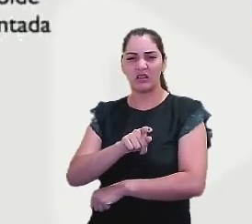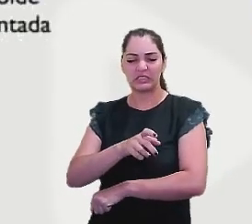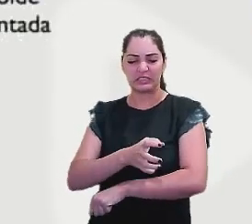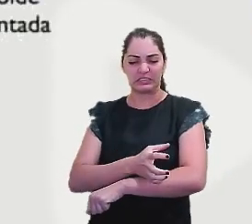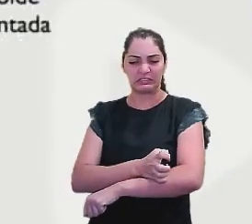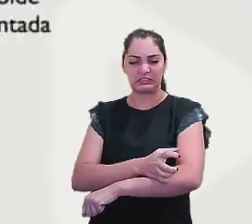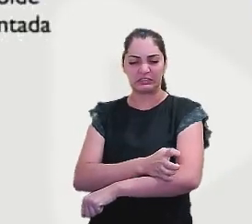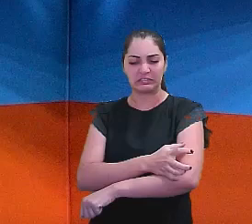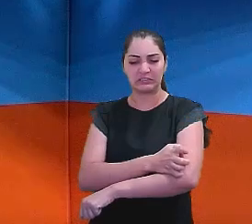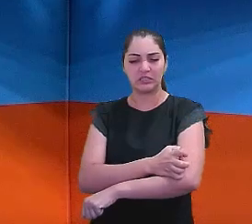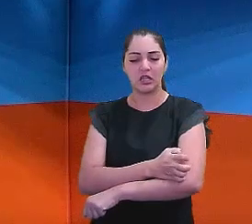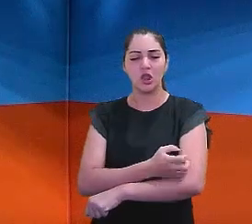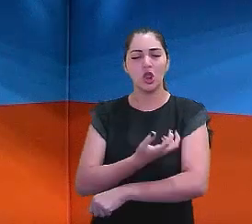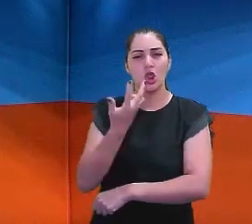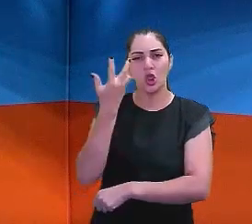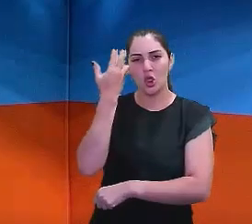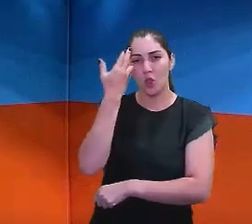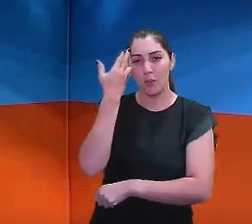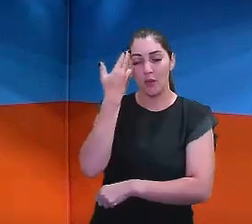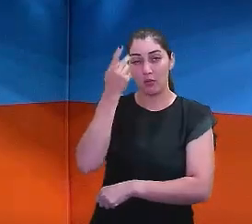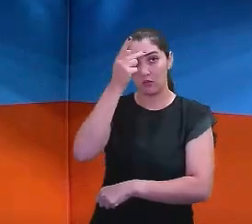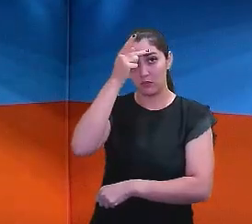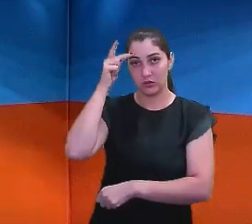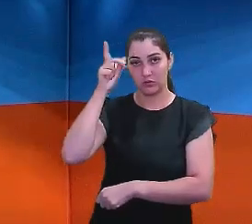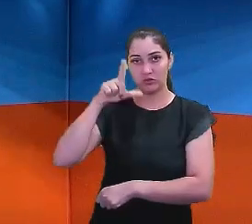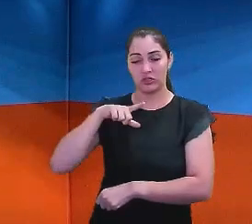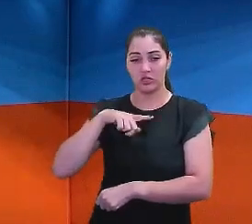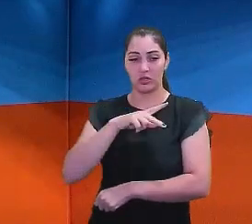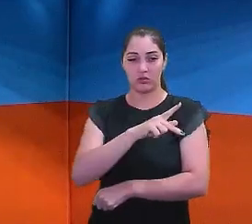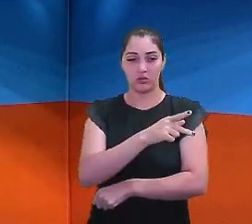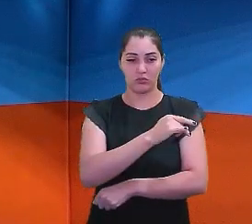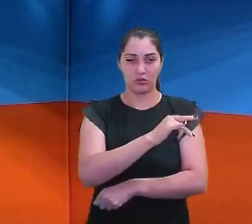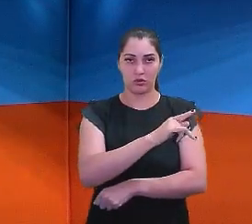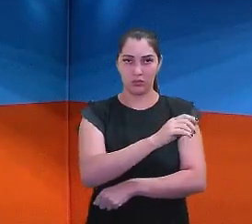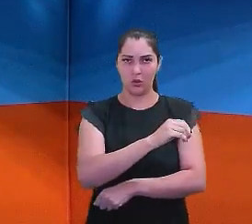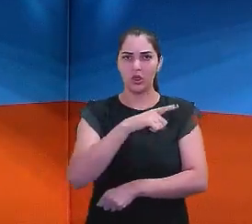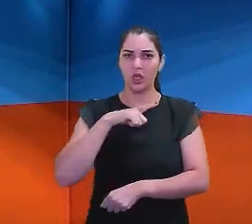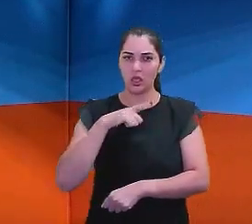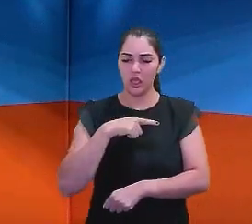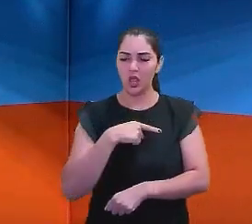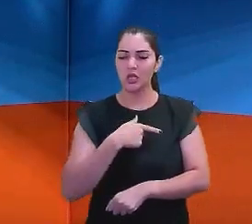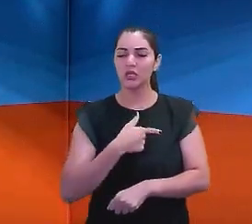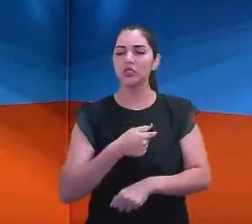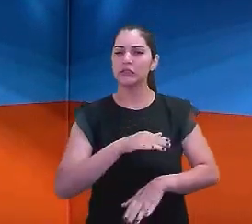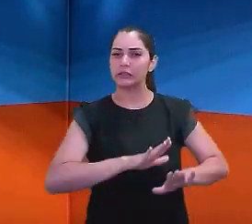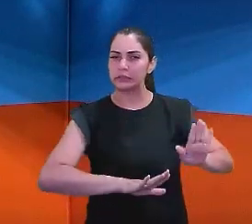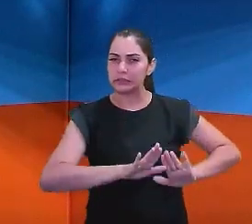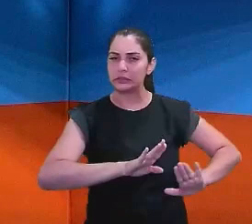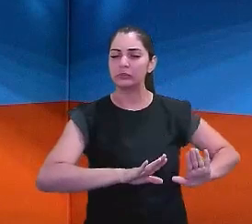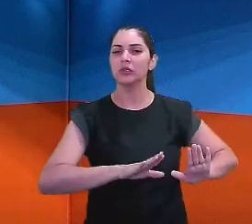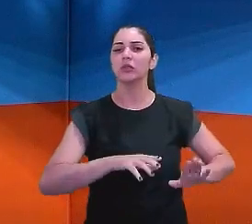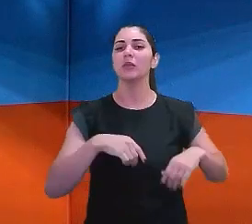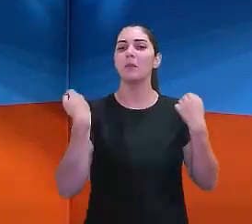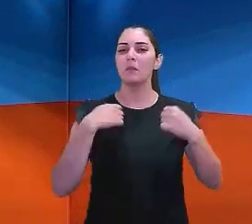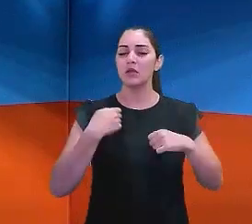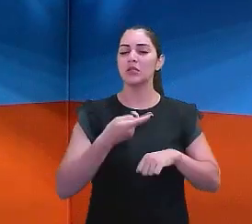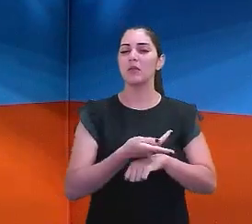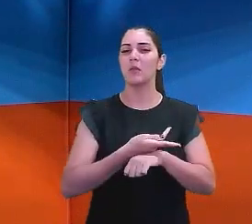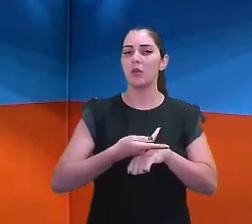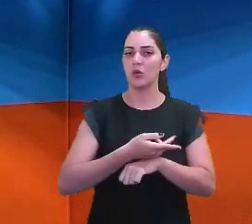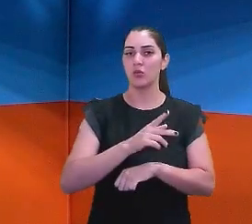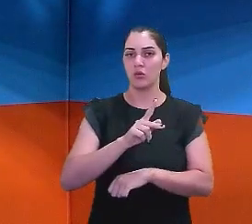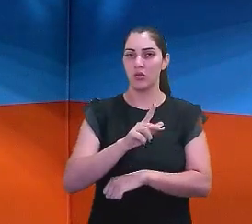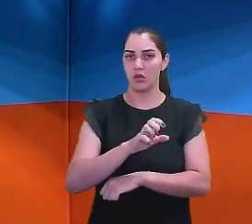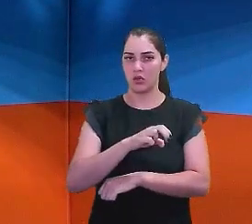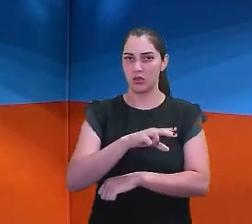São coisas que são comuns para as pessoas que têm o hipertireoidismo. Tem tratamento? Tem sim. você deve procurar um endocrinologista, que é um